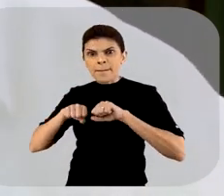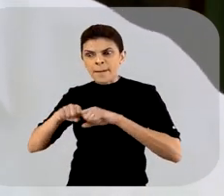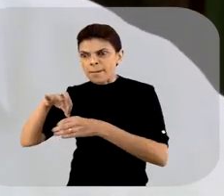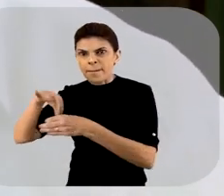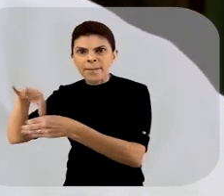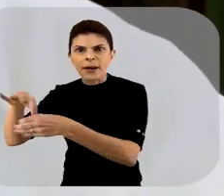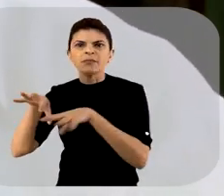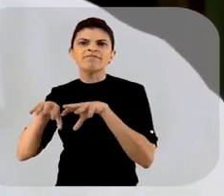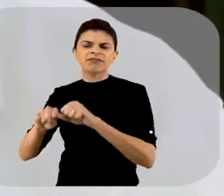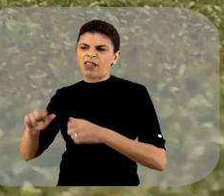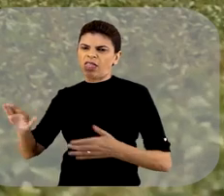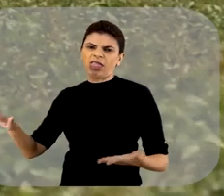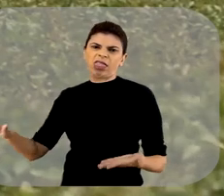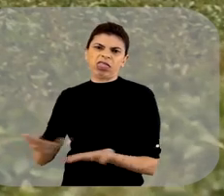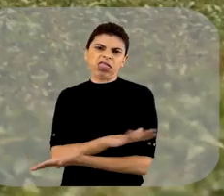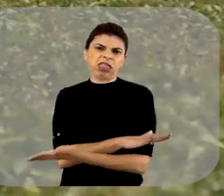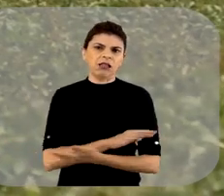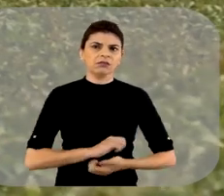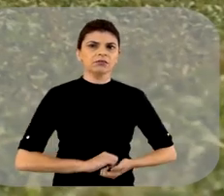serão terras devastadas.